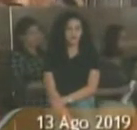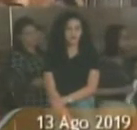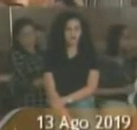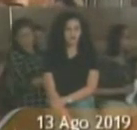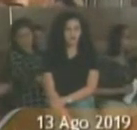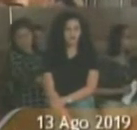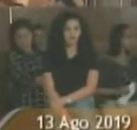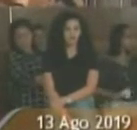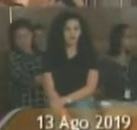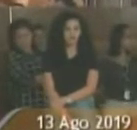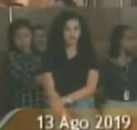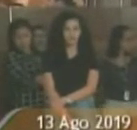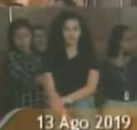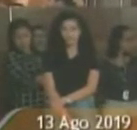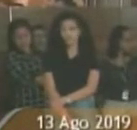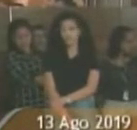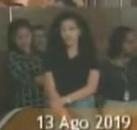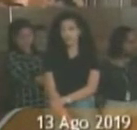Eu também acho.